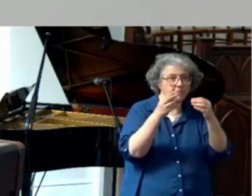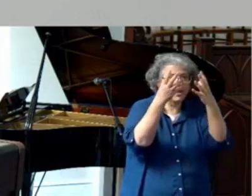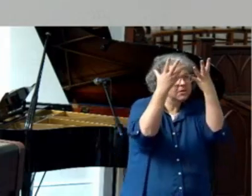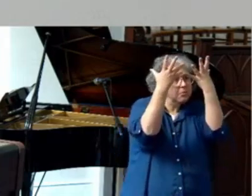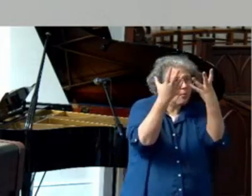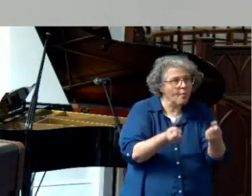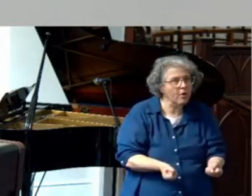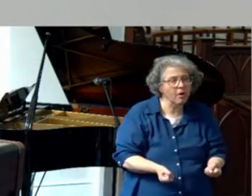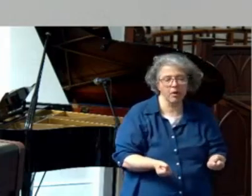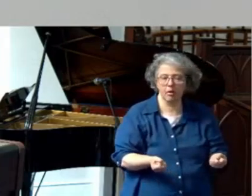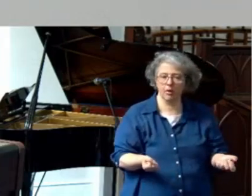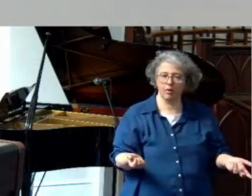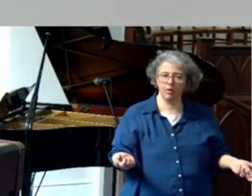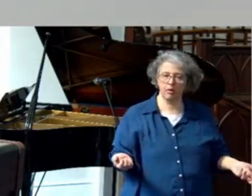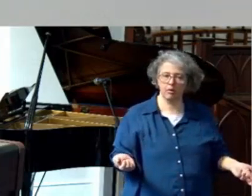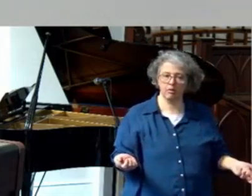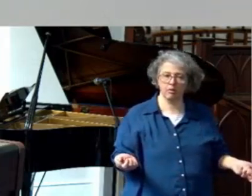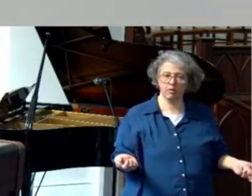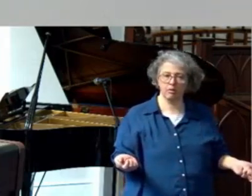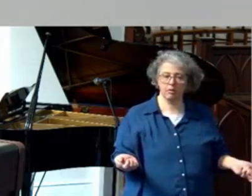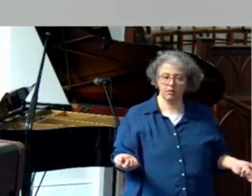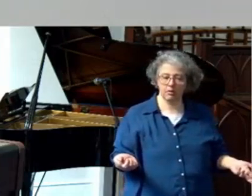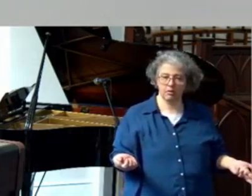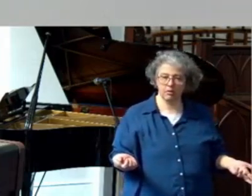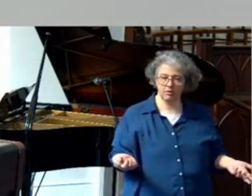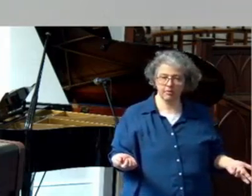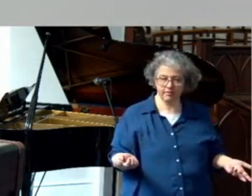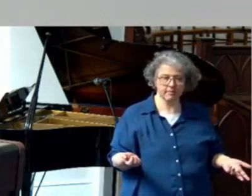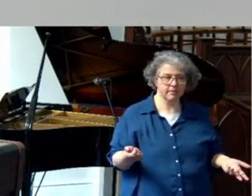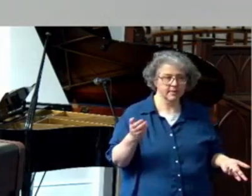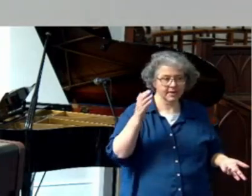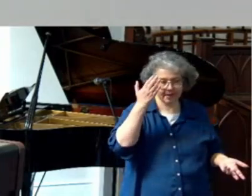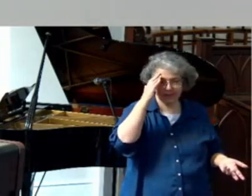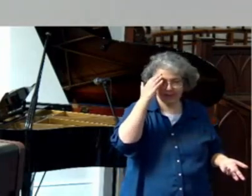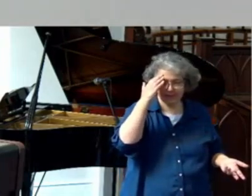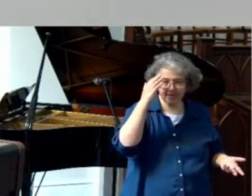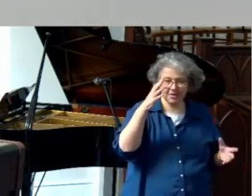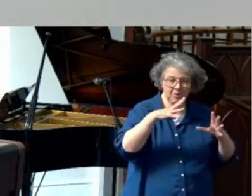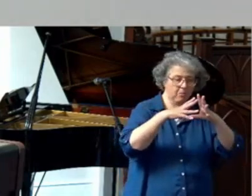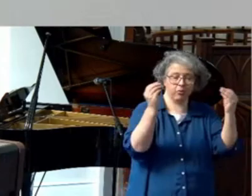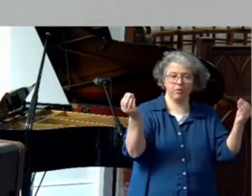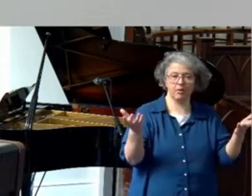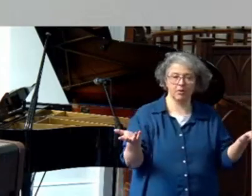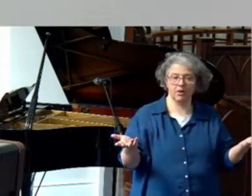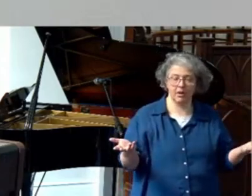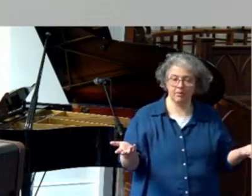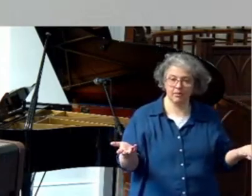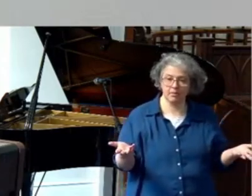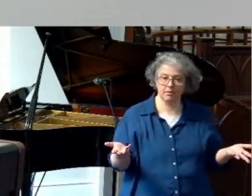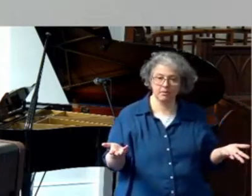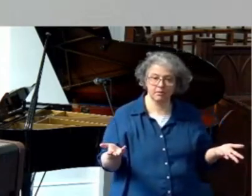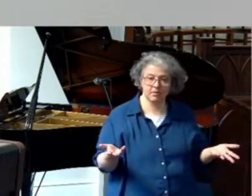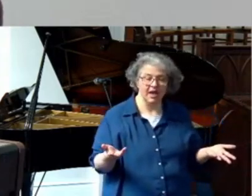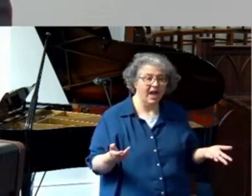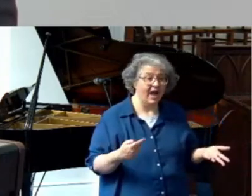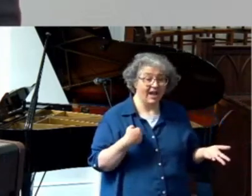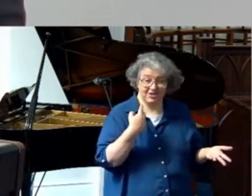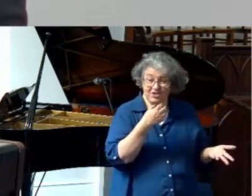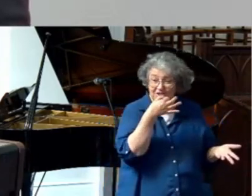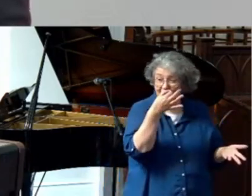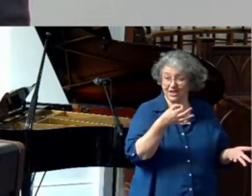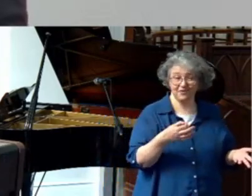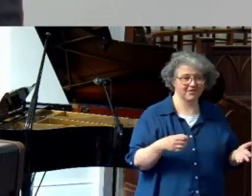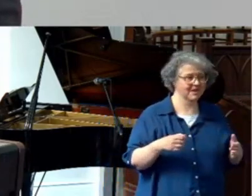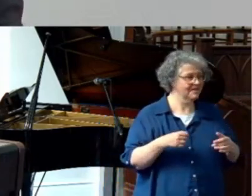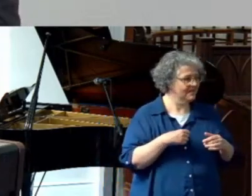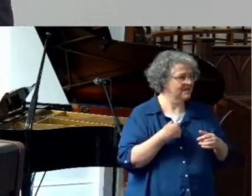nós possamos usurpar a condição de nos gabar delas. Veja como